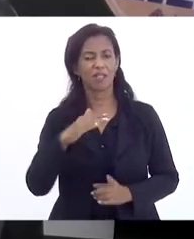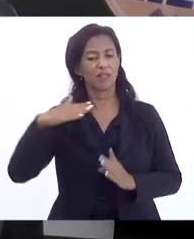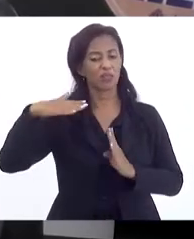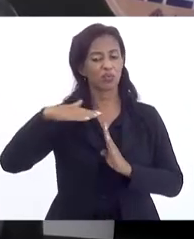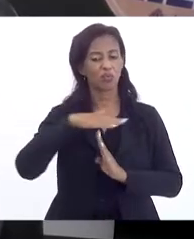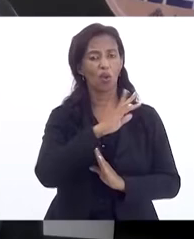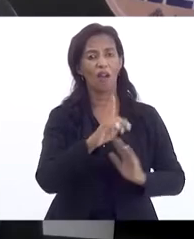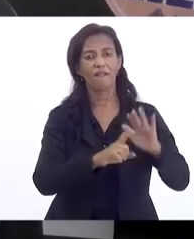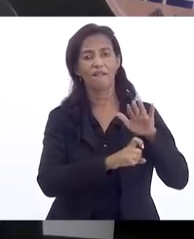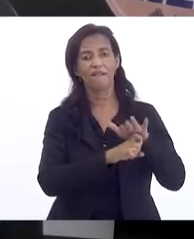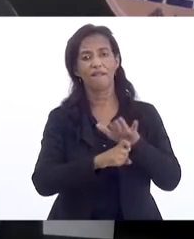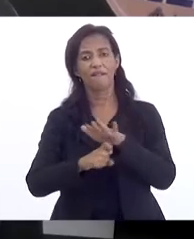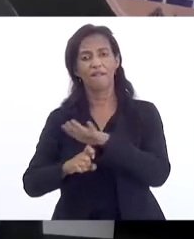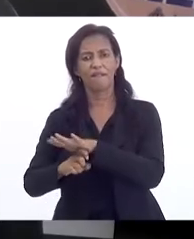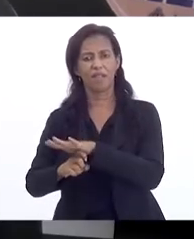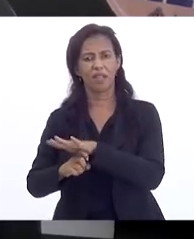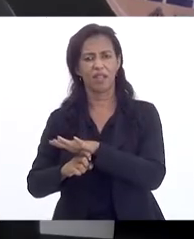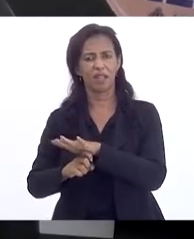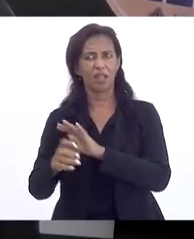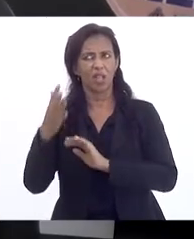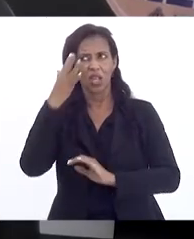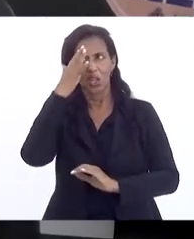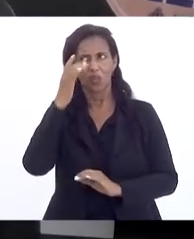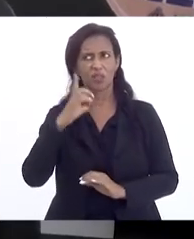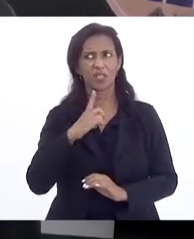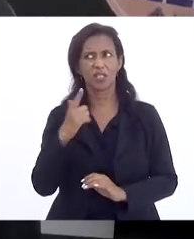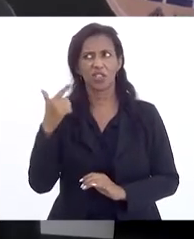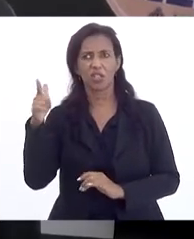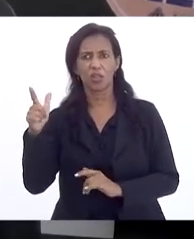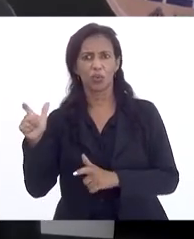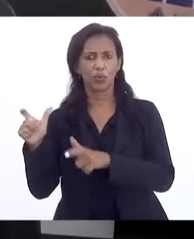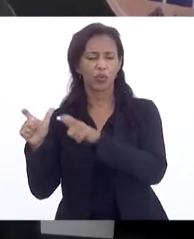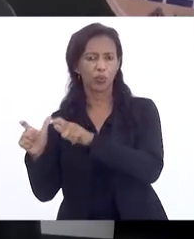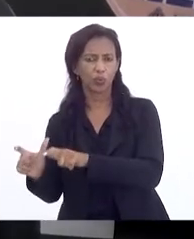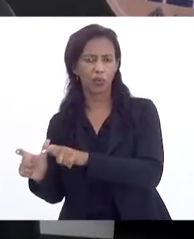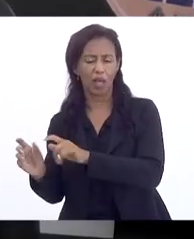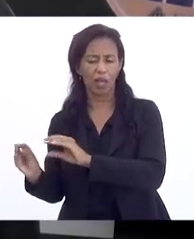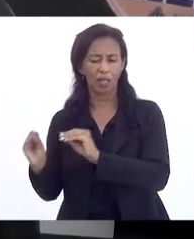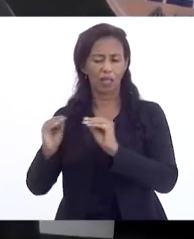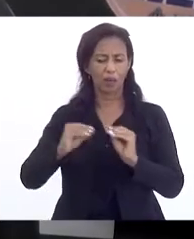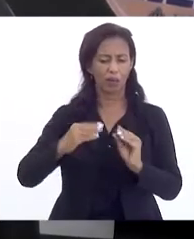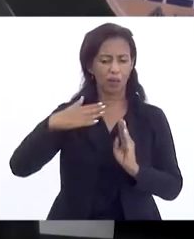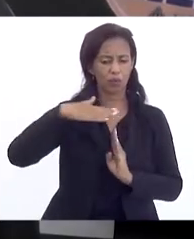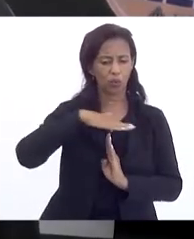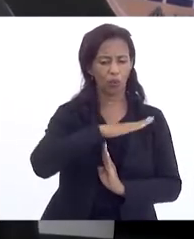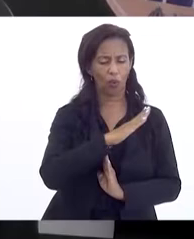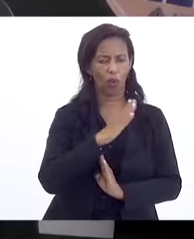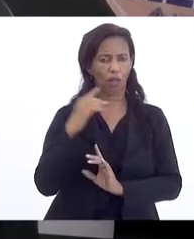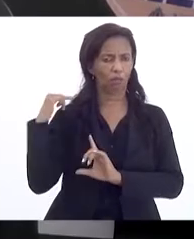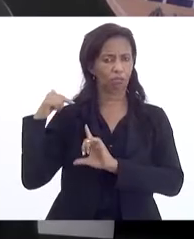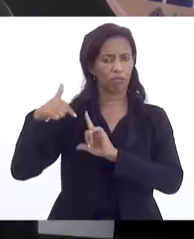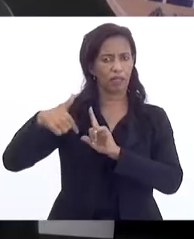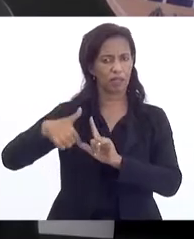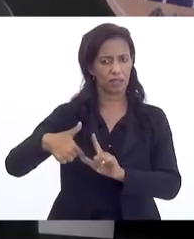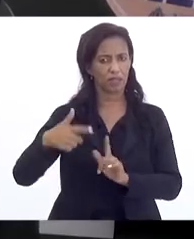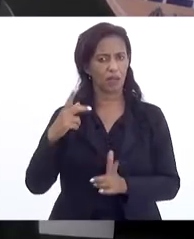si. Eu não sei se essa feira existindo em outra localidade, nós manteríamos a tradição de ter uma feira no âmbito do Estado do Rio de